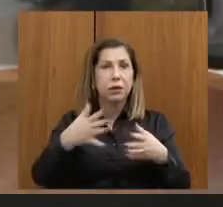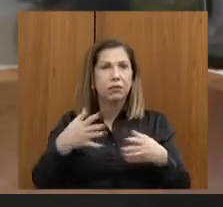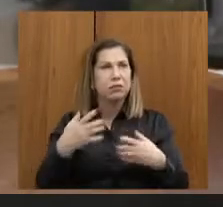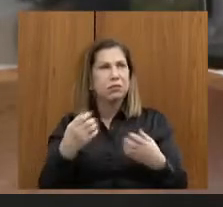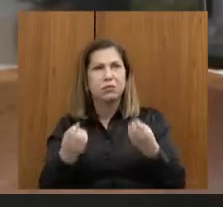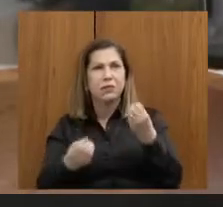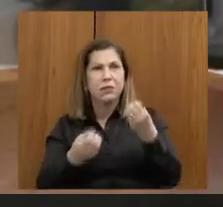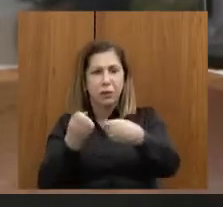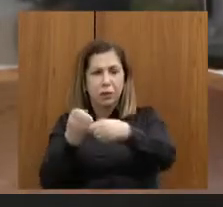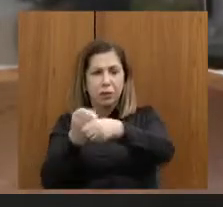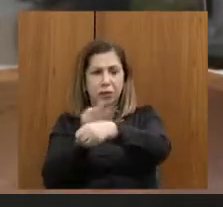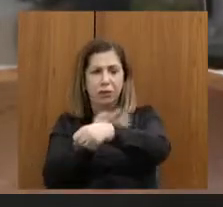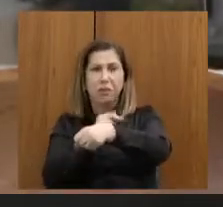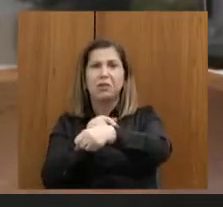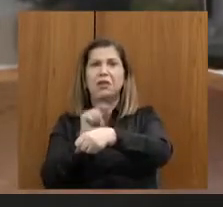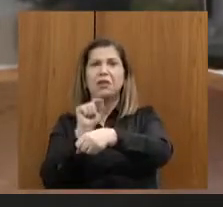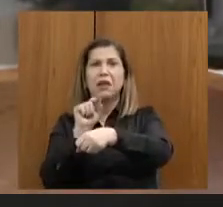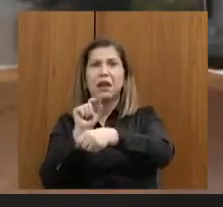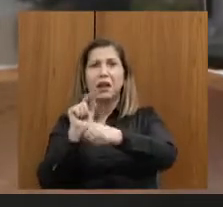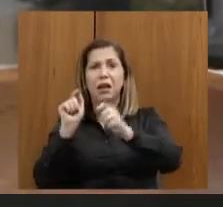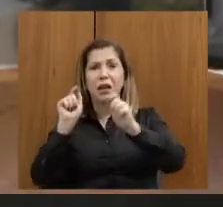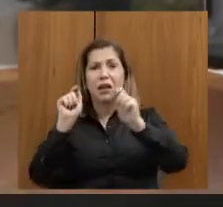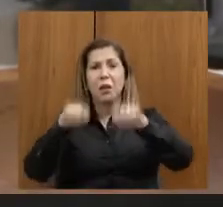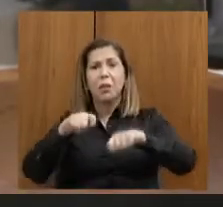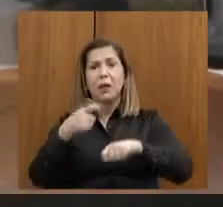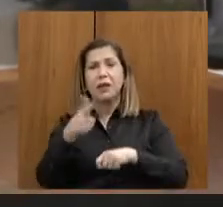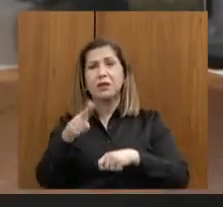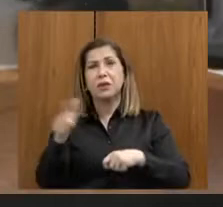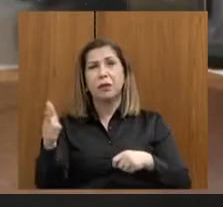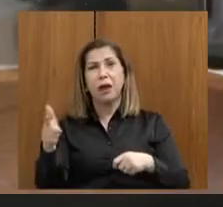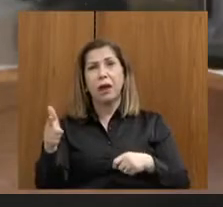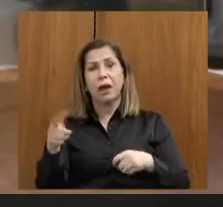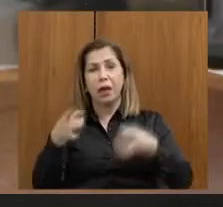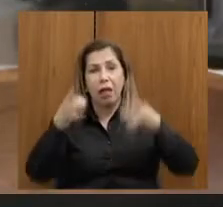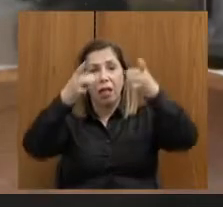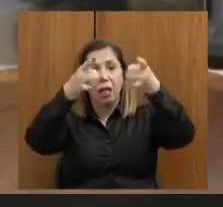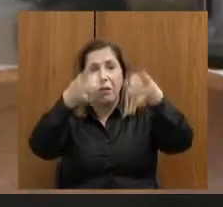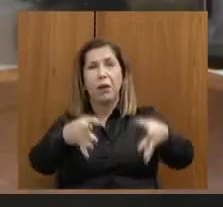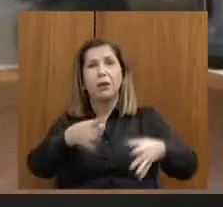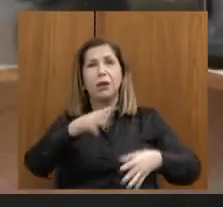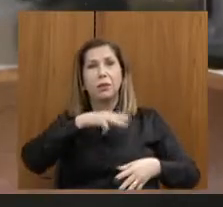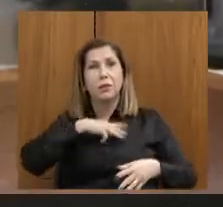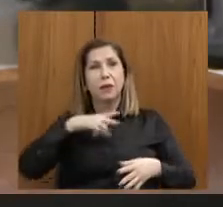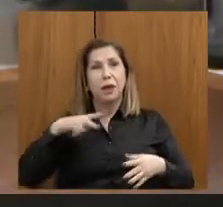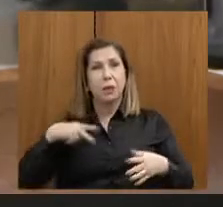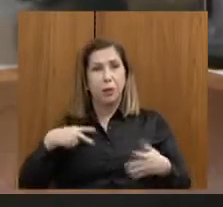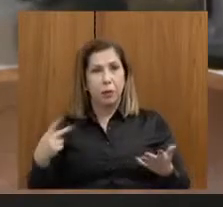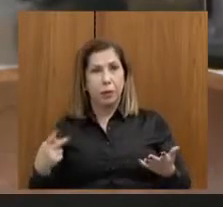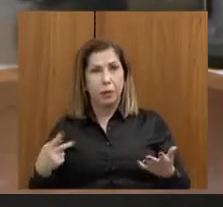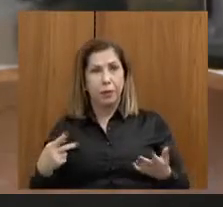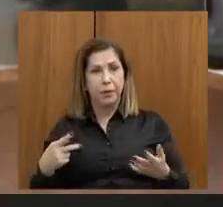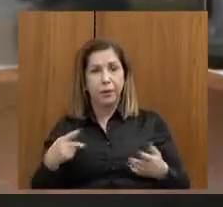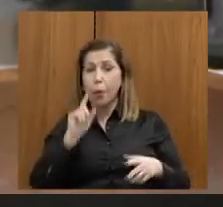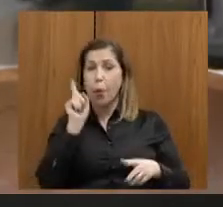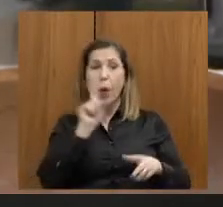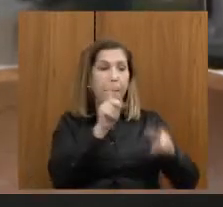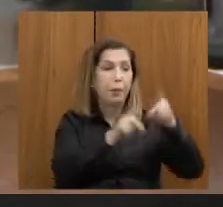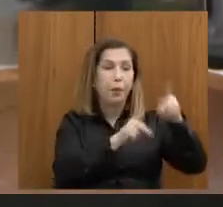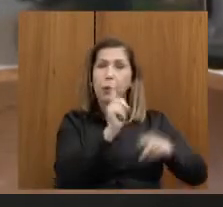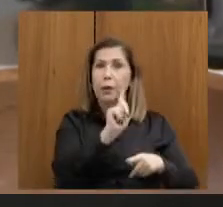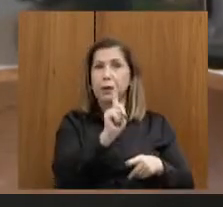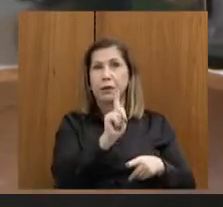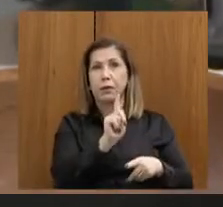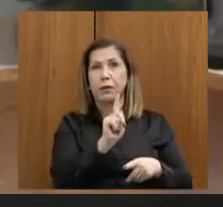sensibilidade foi competência e o abandono do poder público e não foi da população que estava